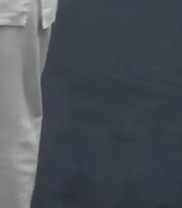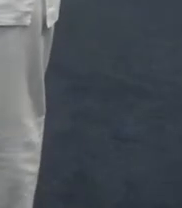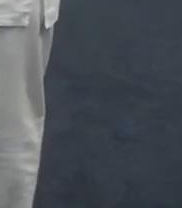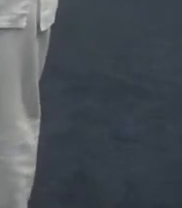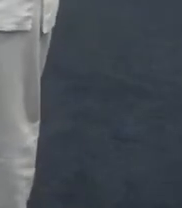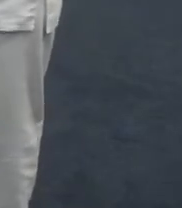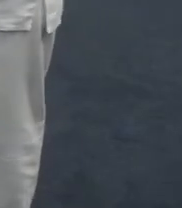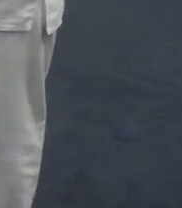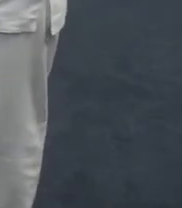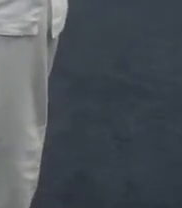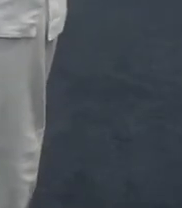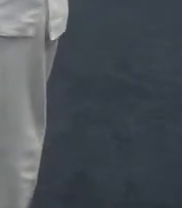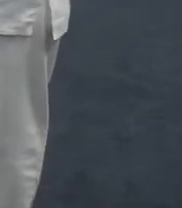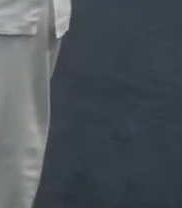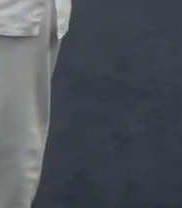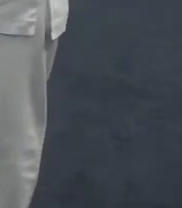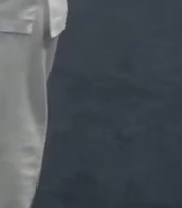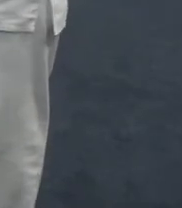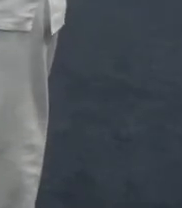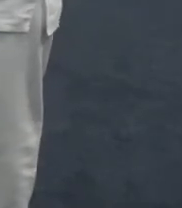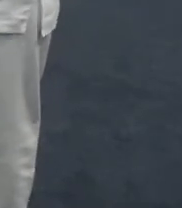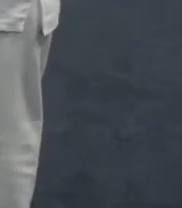E aí